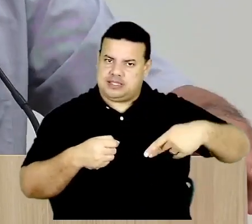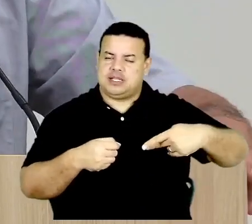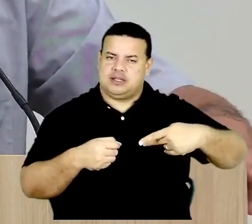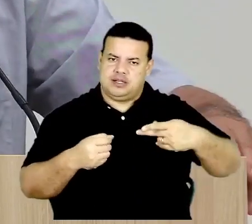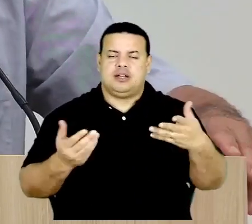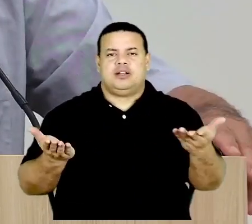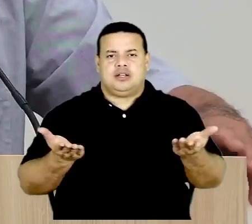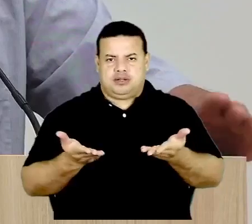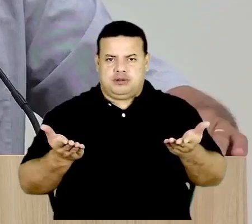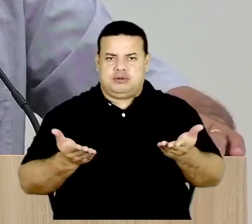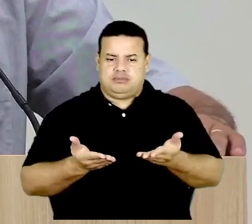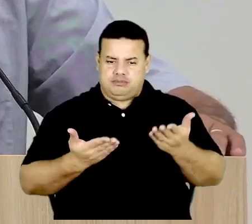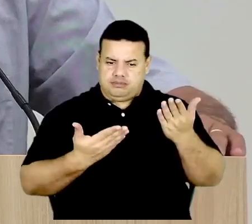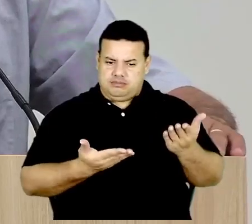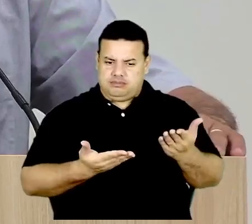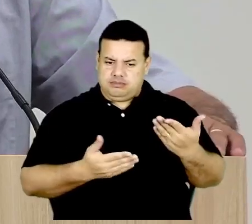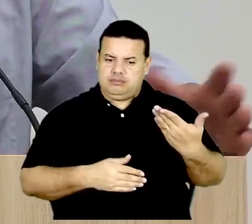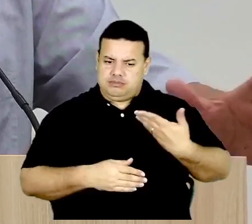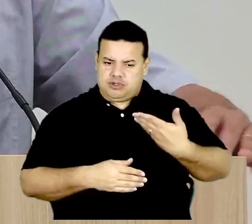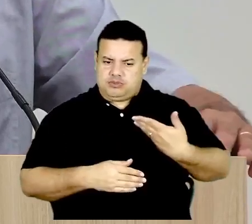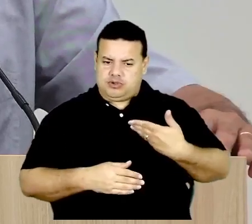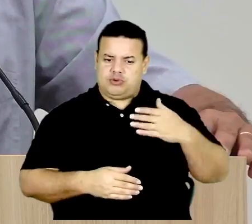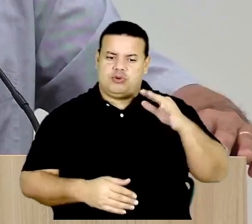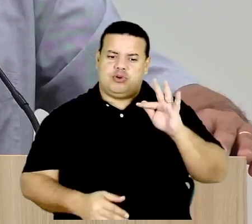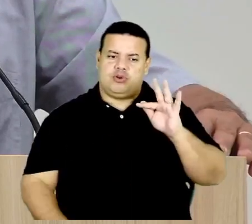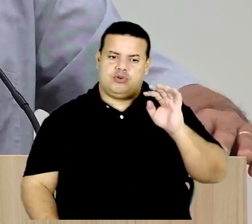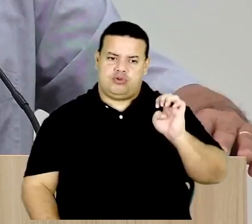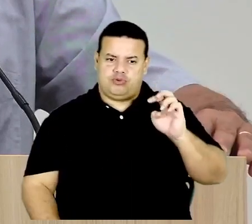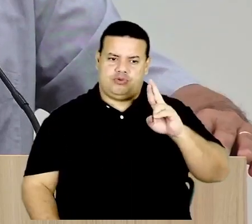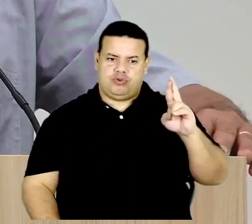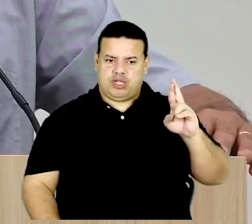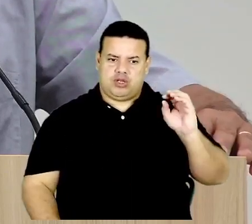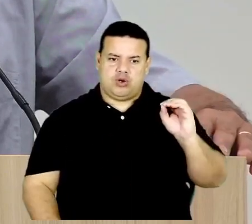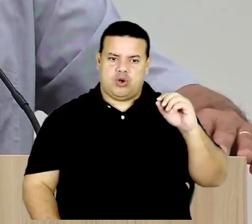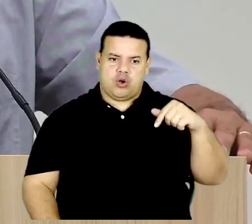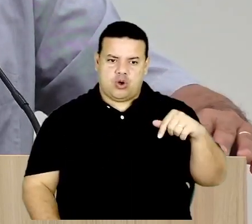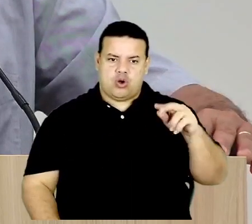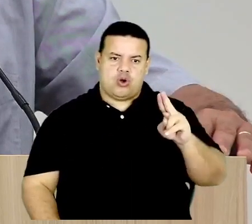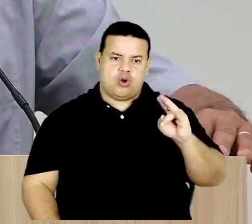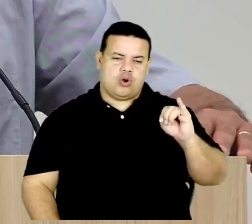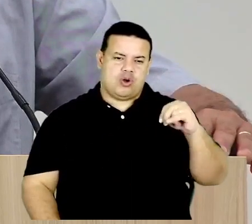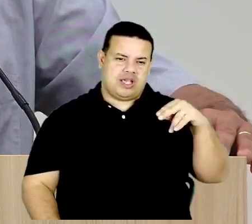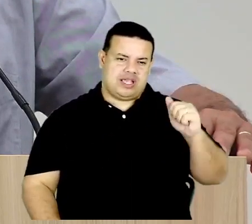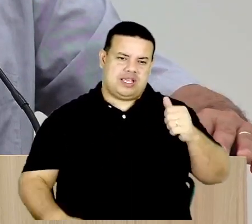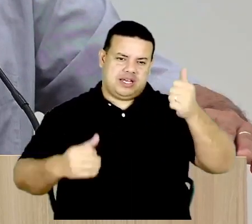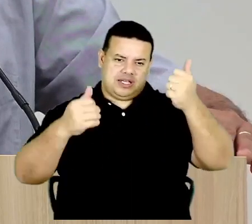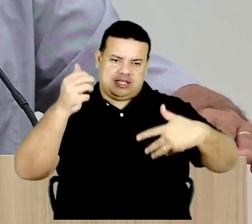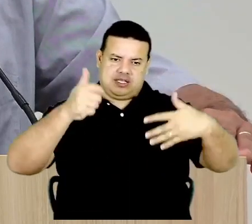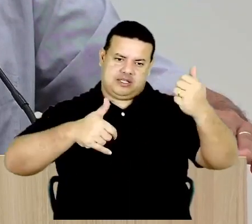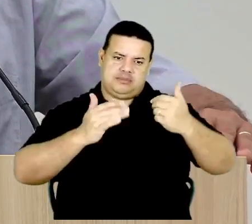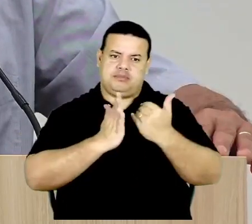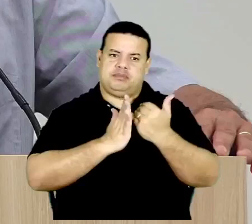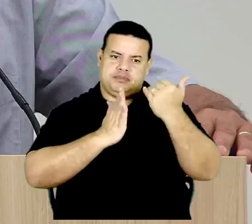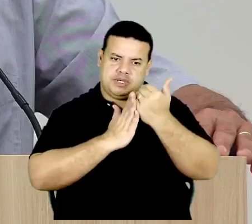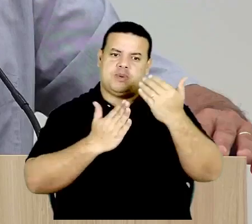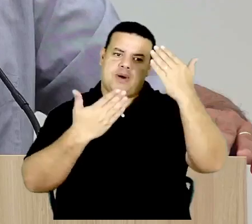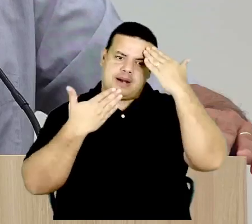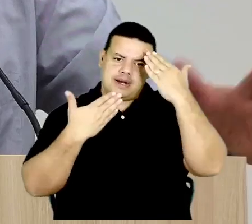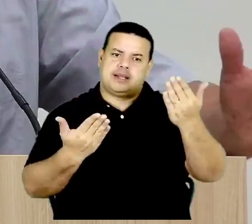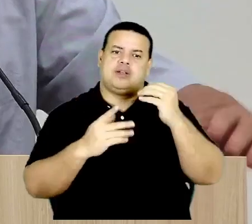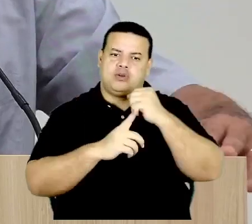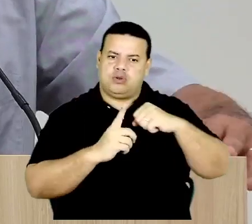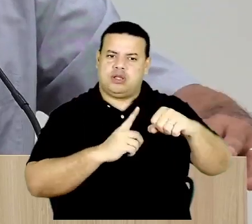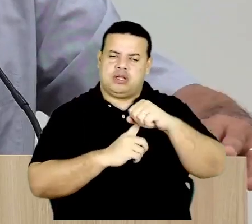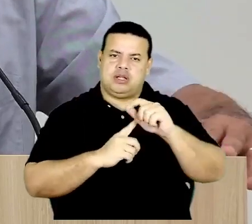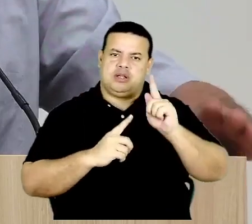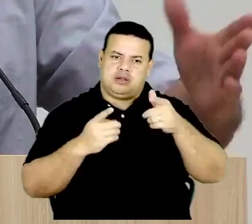meu colega Ferro Quina falar um pouco mais. Desde já agradeço imensamente, em nome da sociedade guairense,